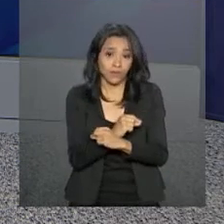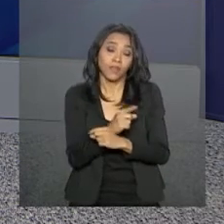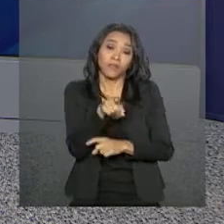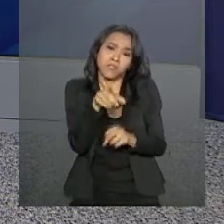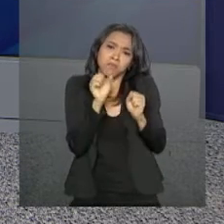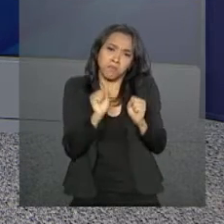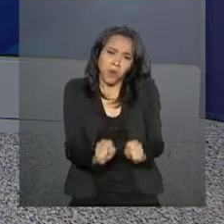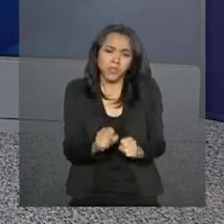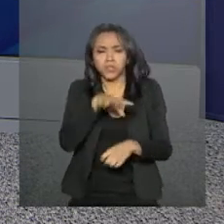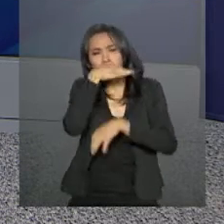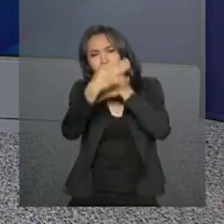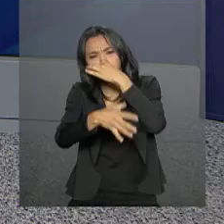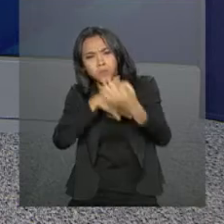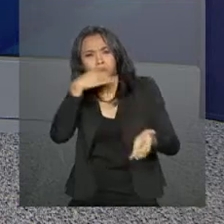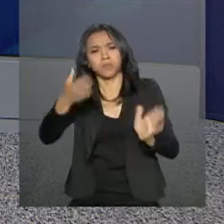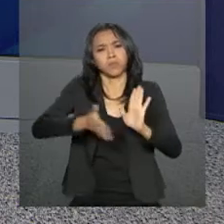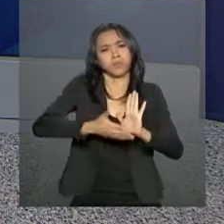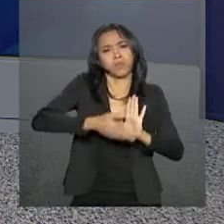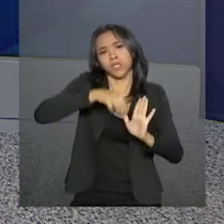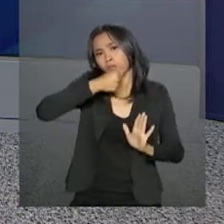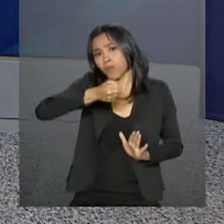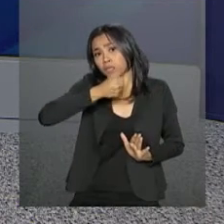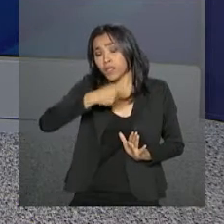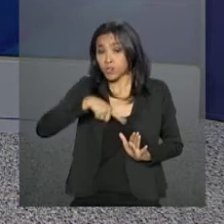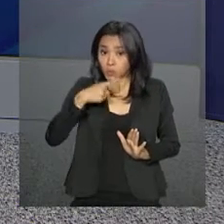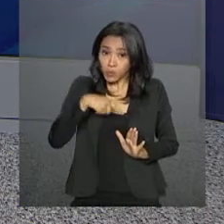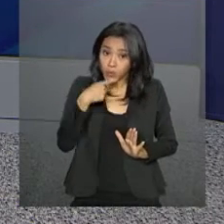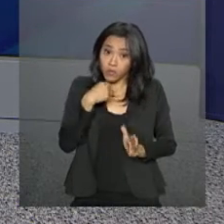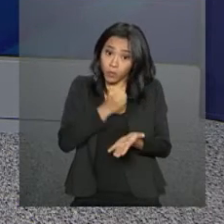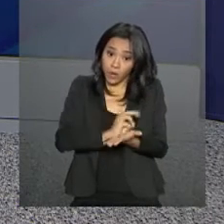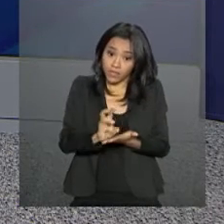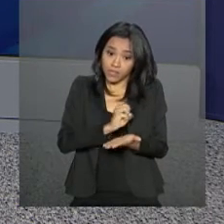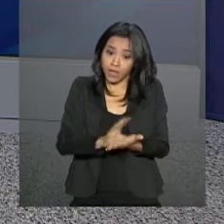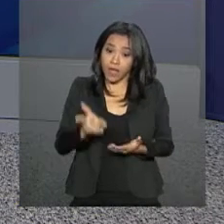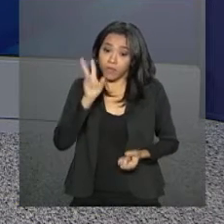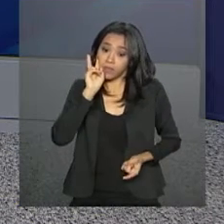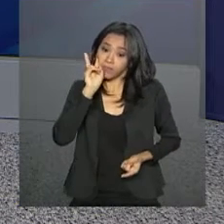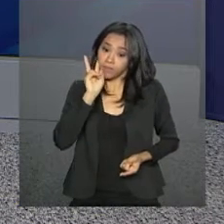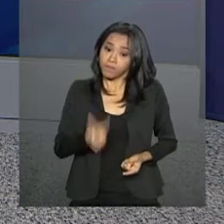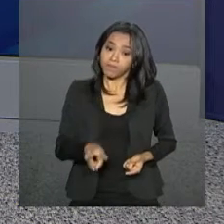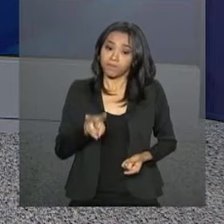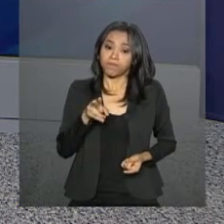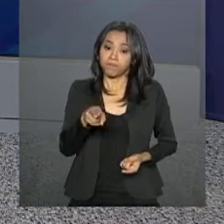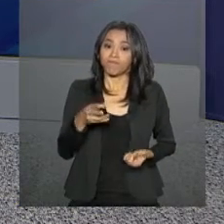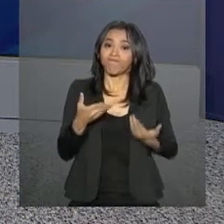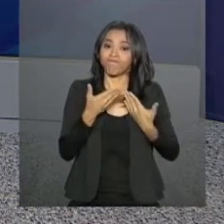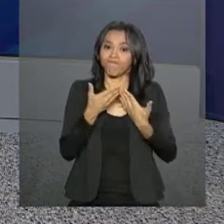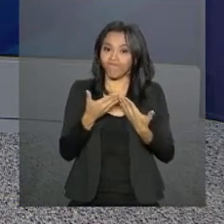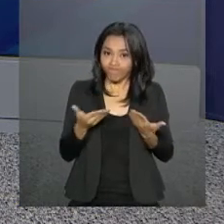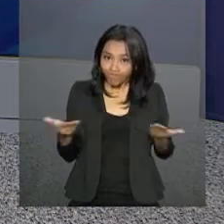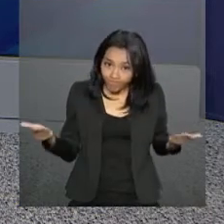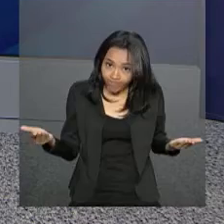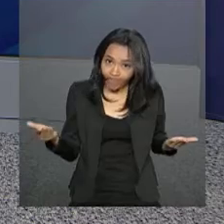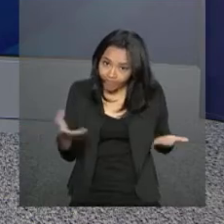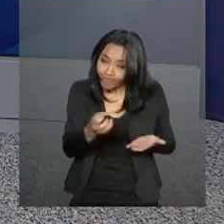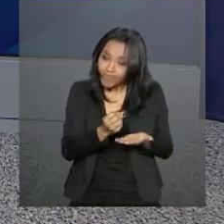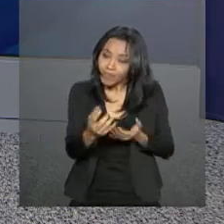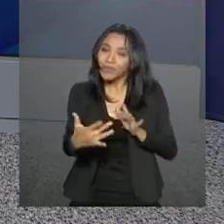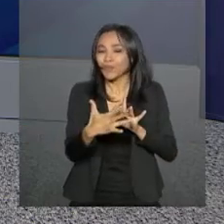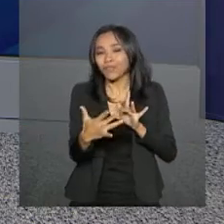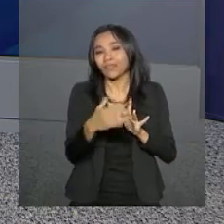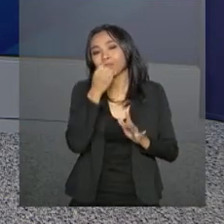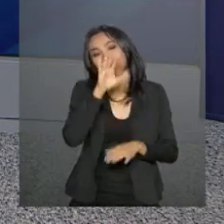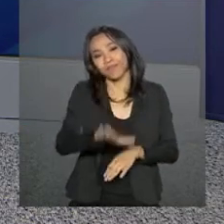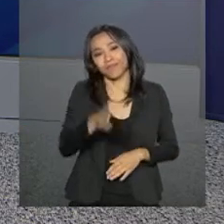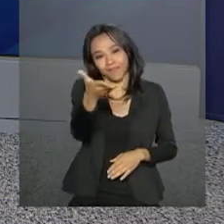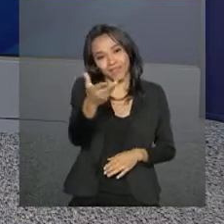você pode mandar sugestões de reportagens e dúvidas para o nosso desafio 6 1 998 6 7 8 787 uma boa